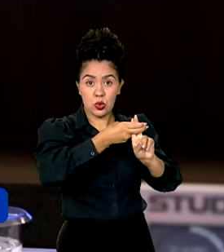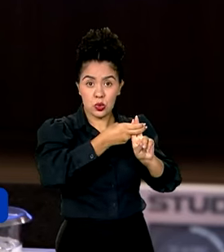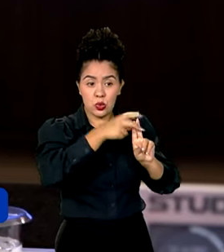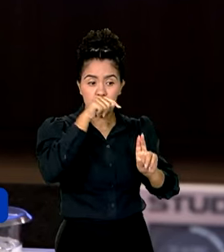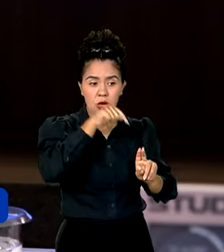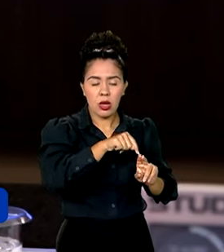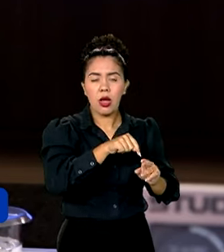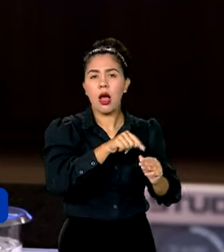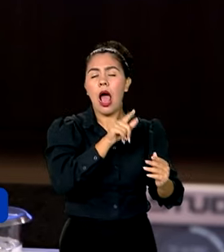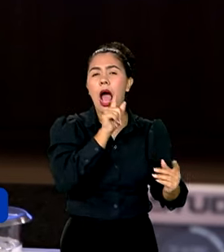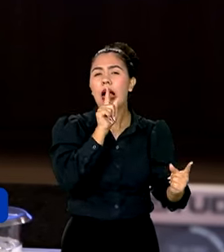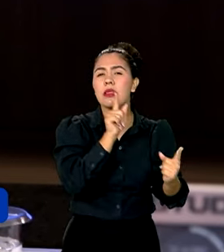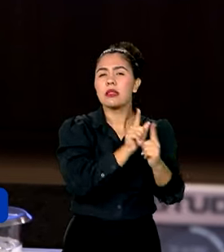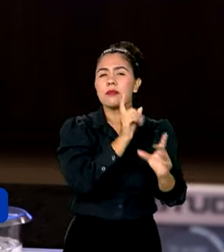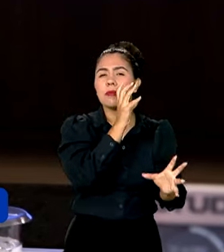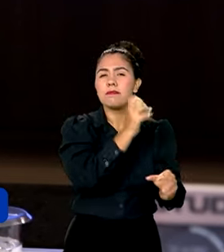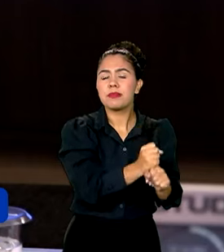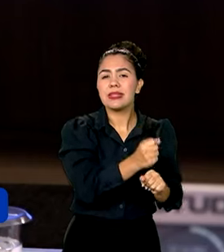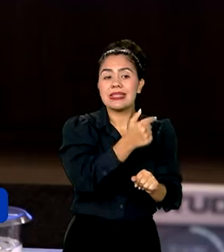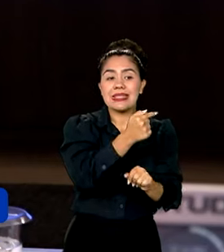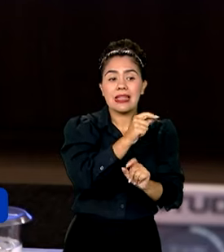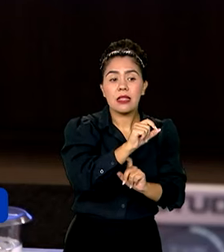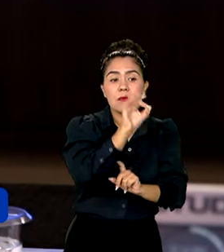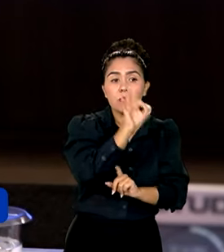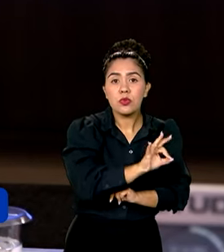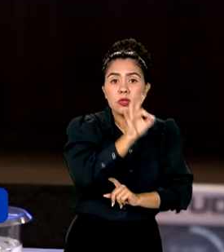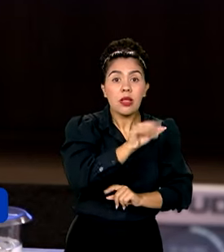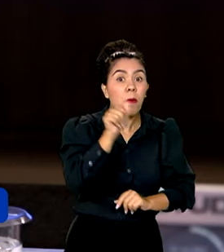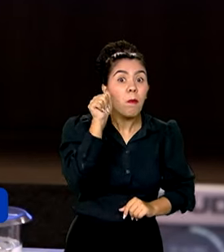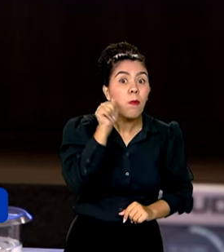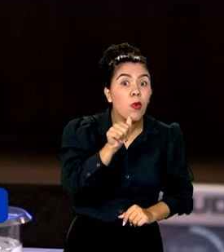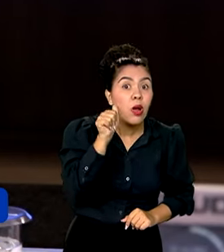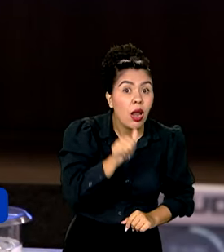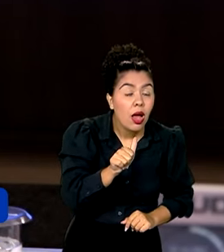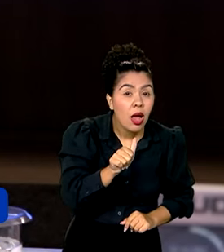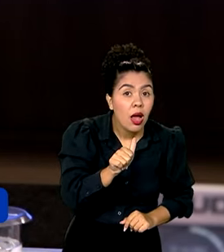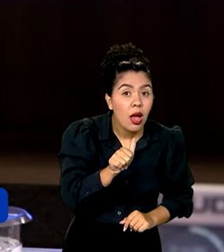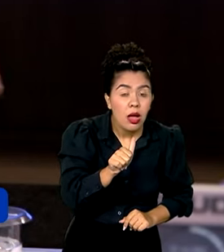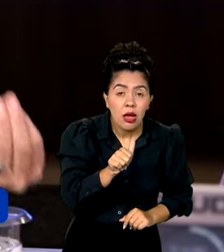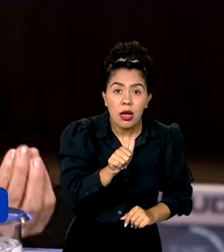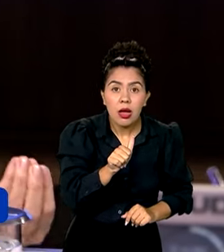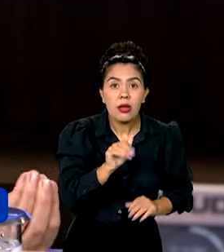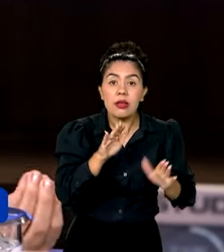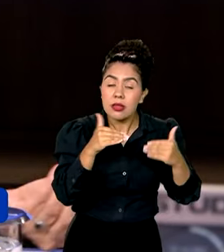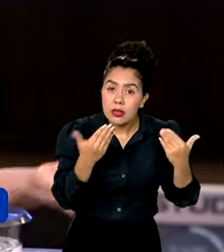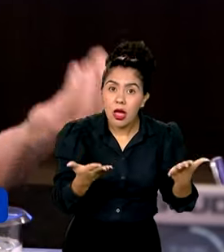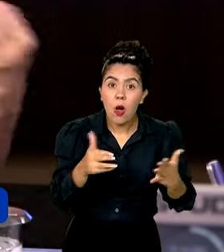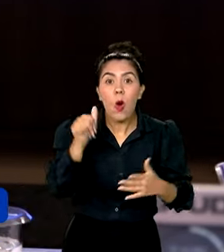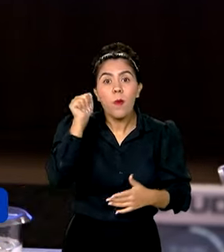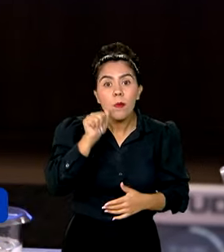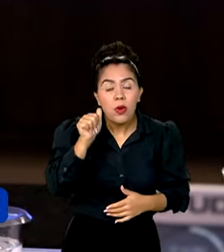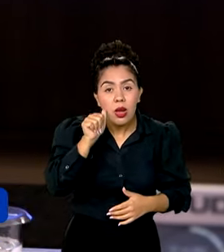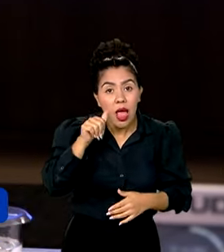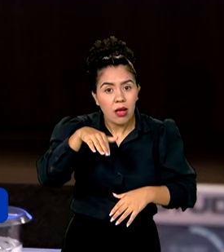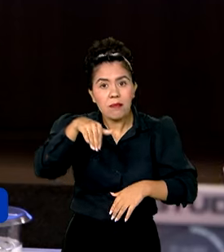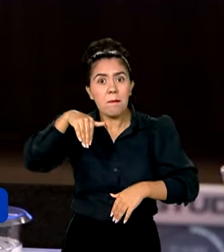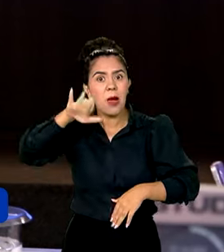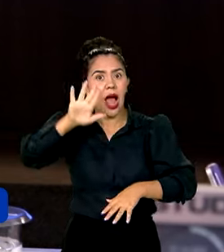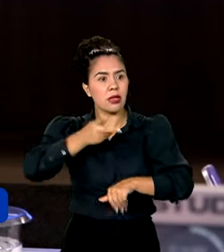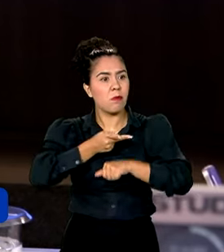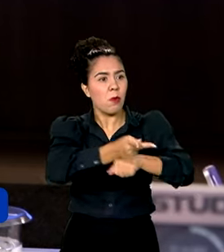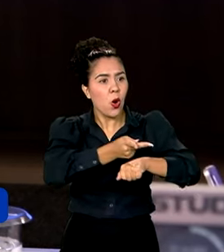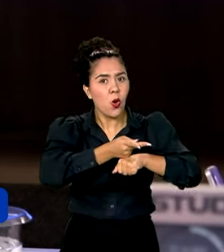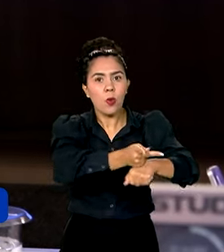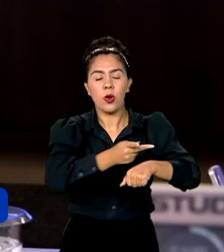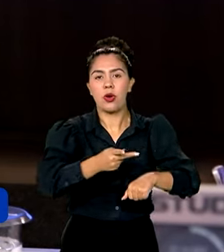de0 70% das mulheres né é mulheres ouja as mulheres procuram mais